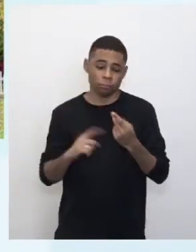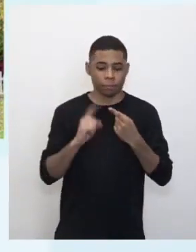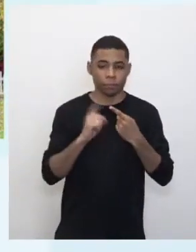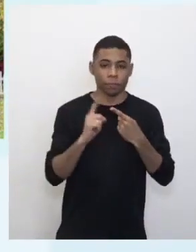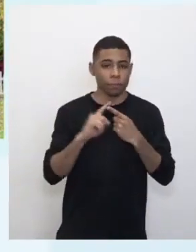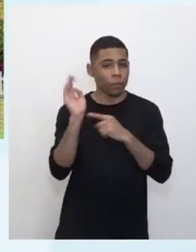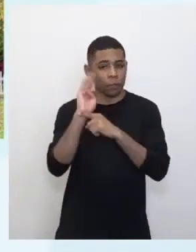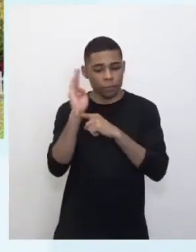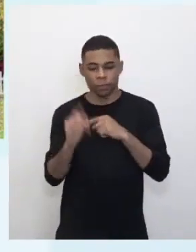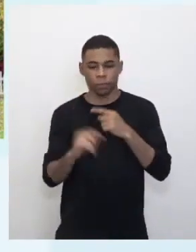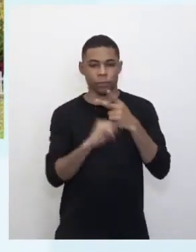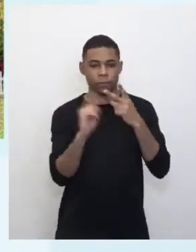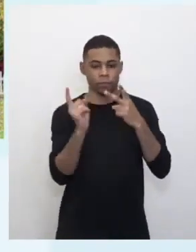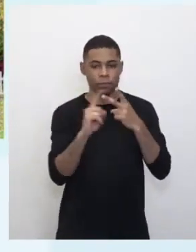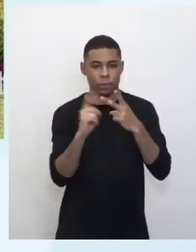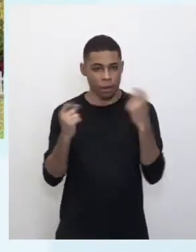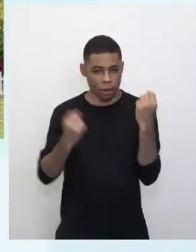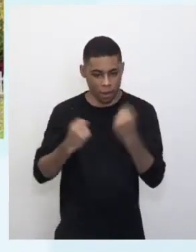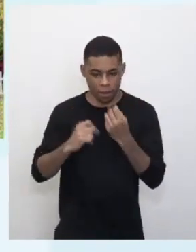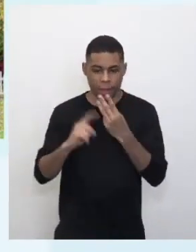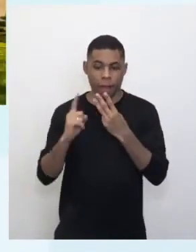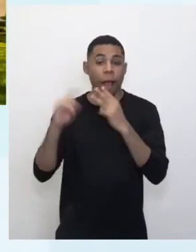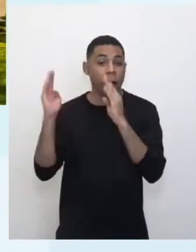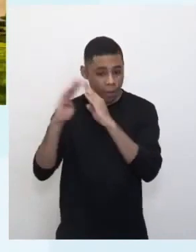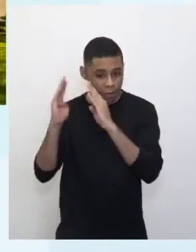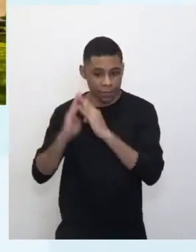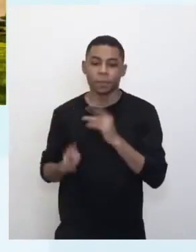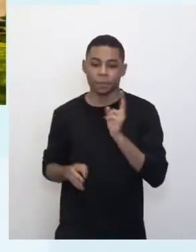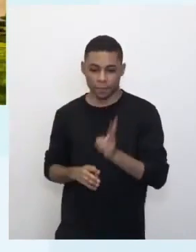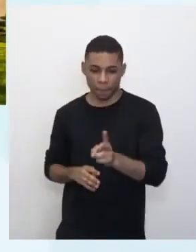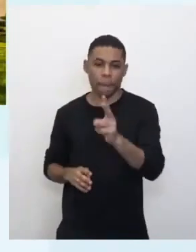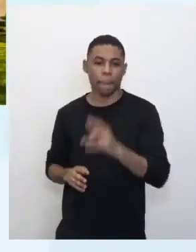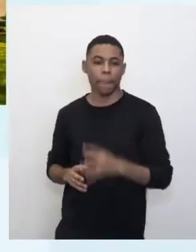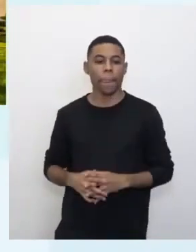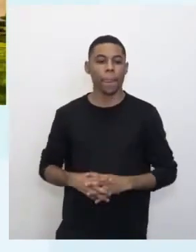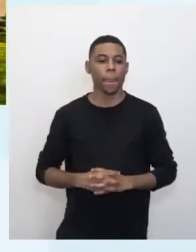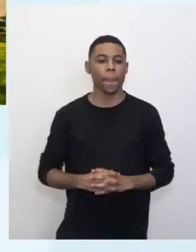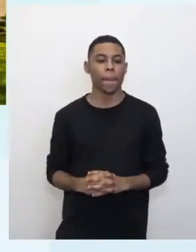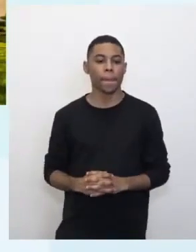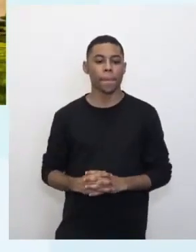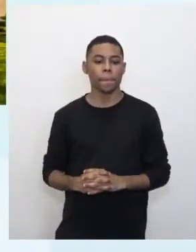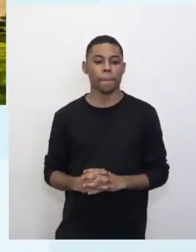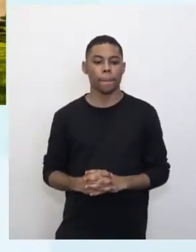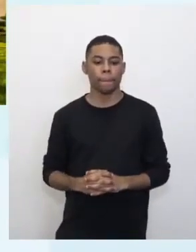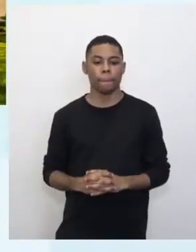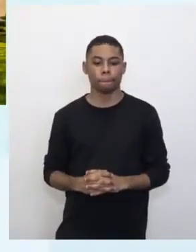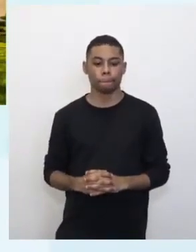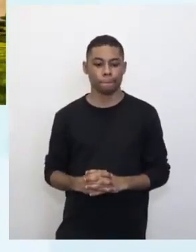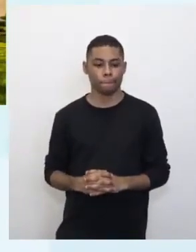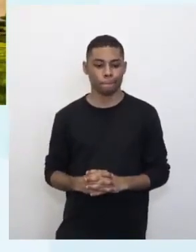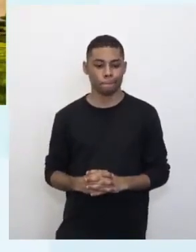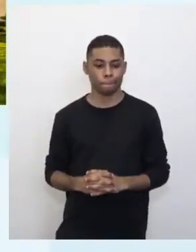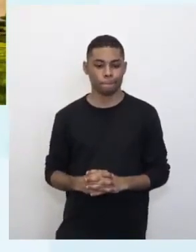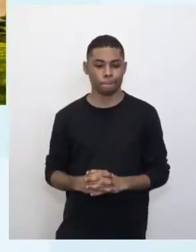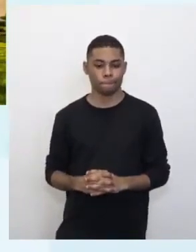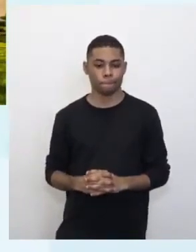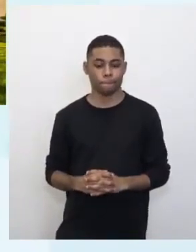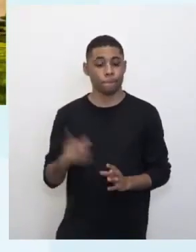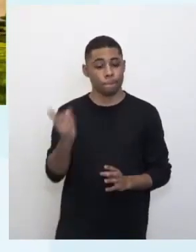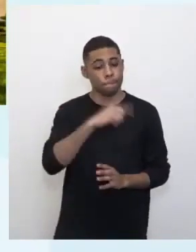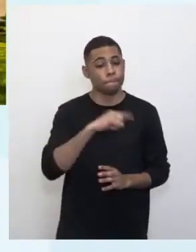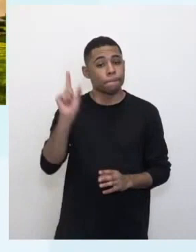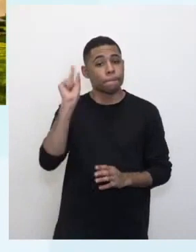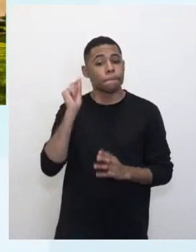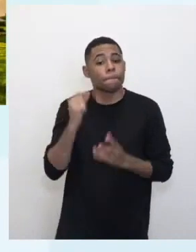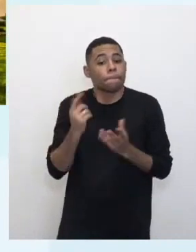have the movie. Ok, let's go on. Vamos para frente. Next choice. Qual é a próxima escolha aí de vocês? You can choose either